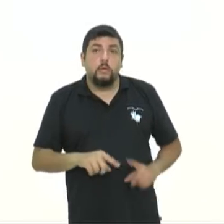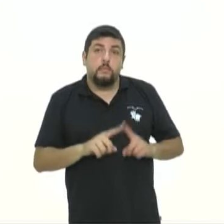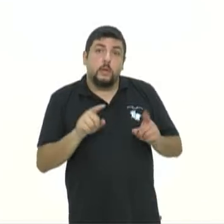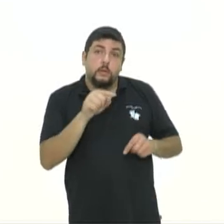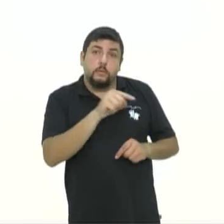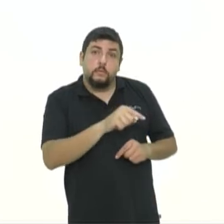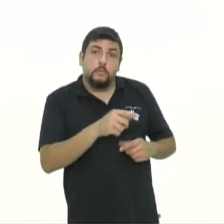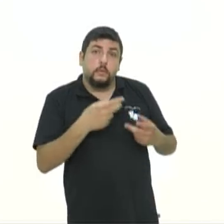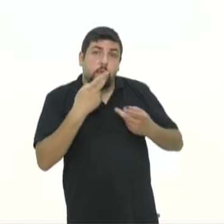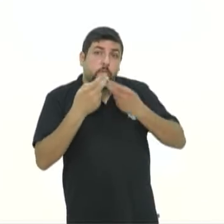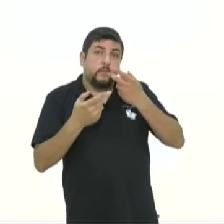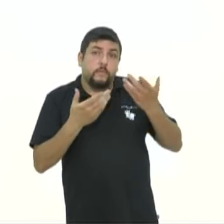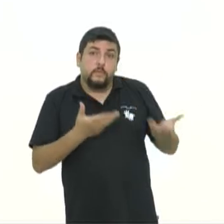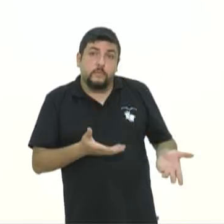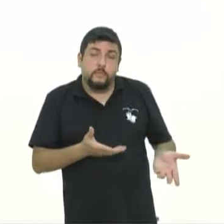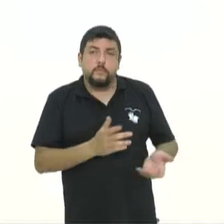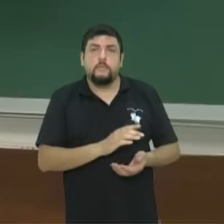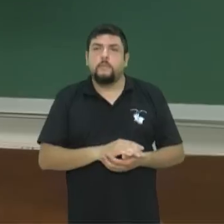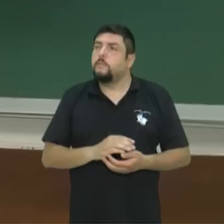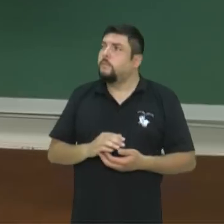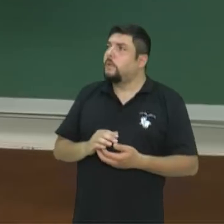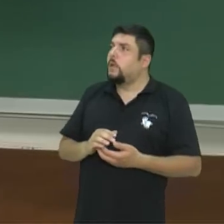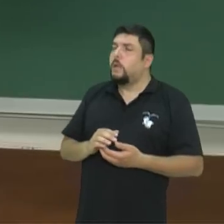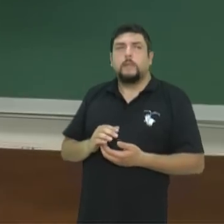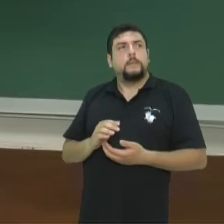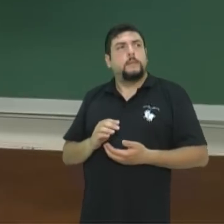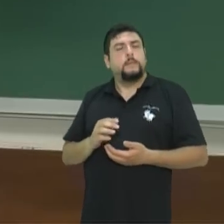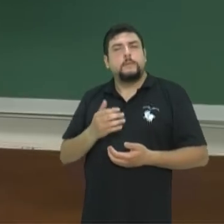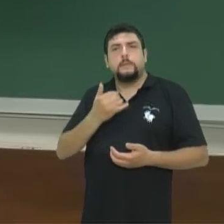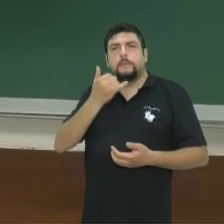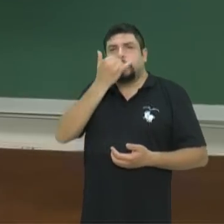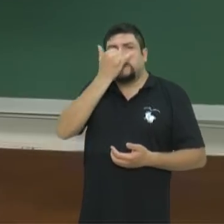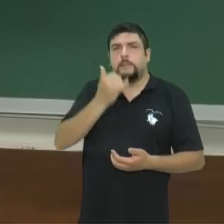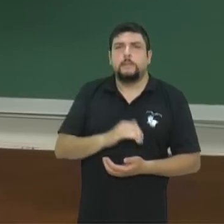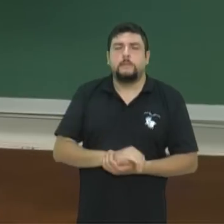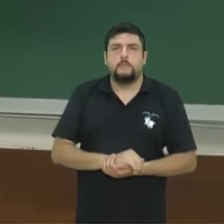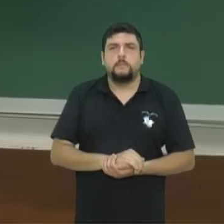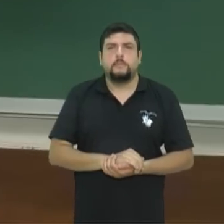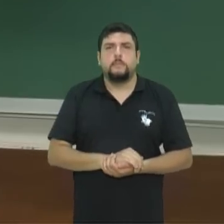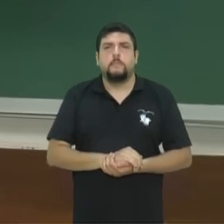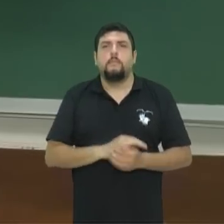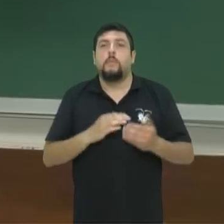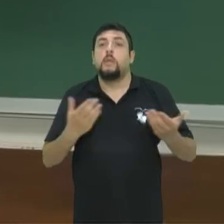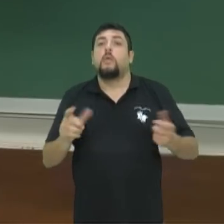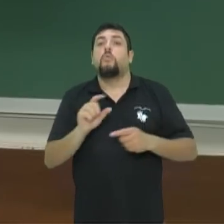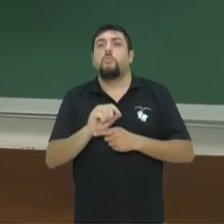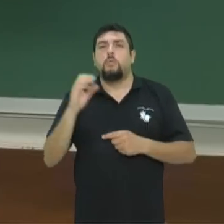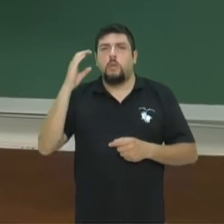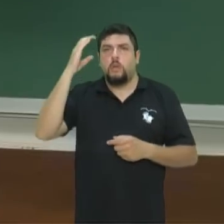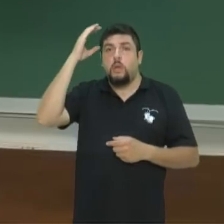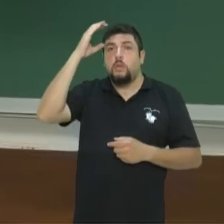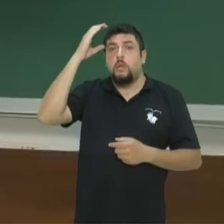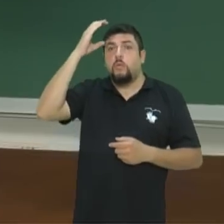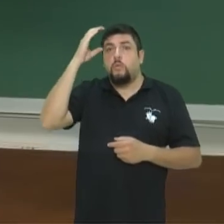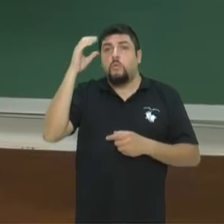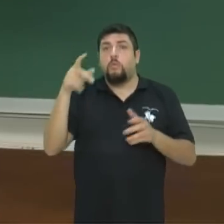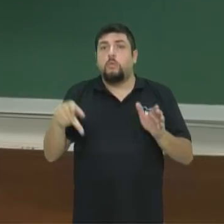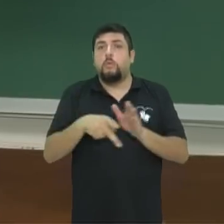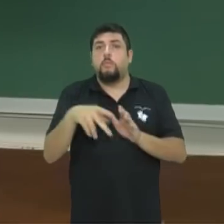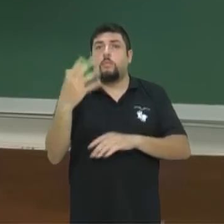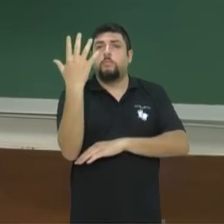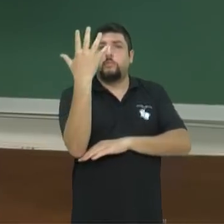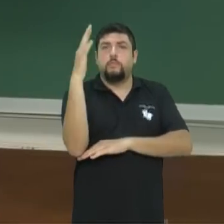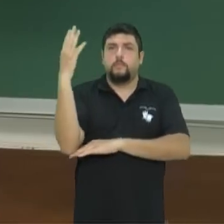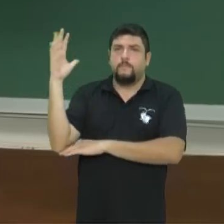assunto, né? Então ele está tentando ali promover uma ideia de consciência ambiental, né? Pensando numa economia de papel